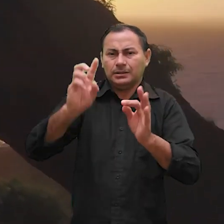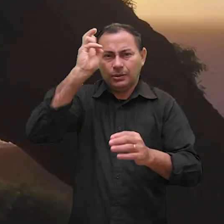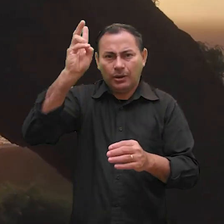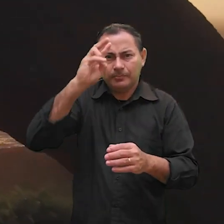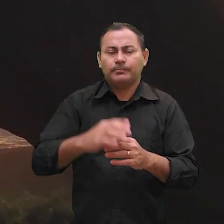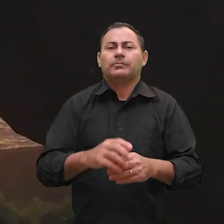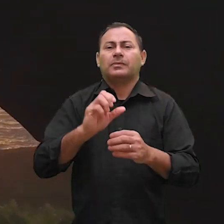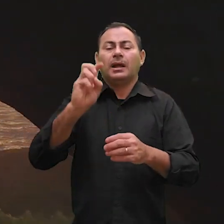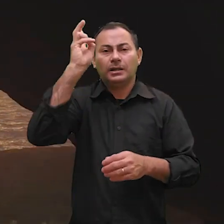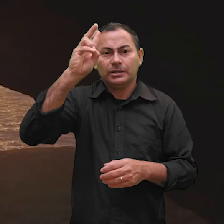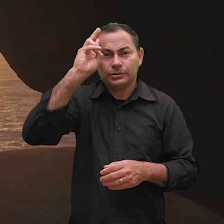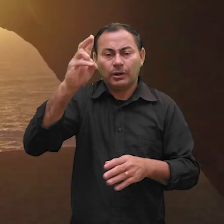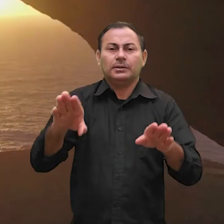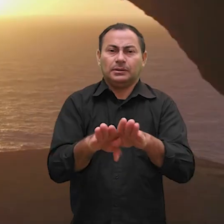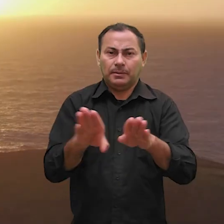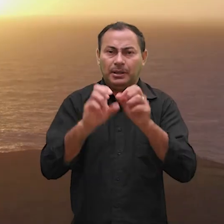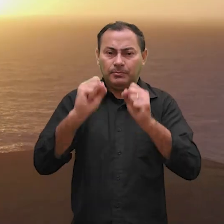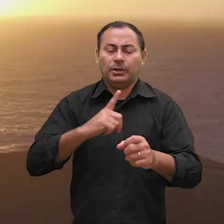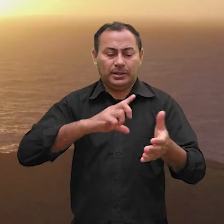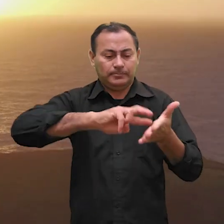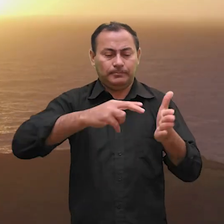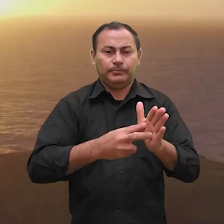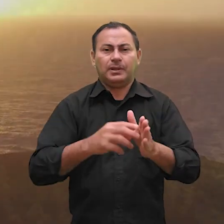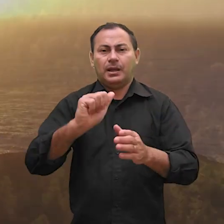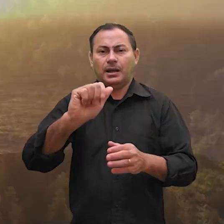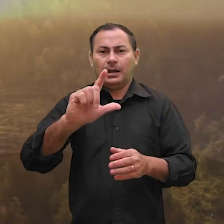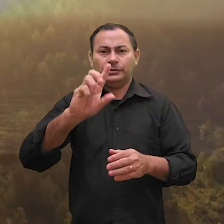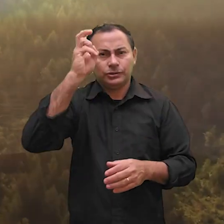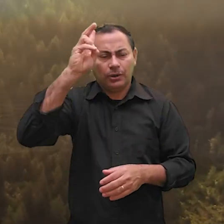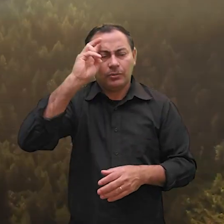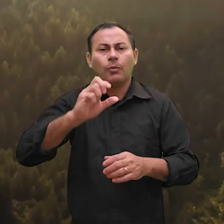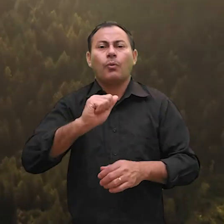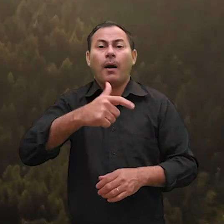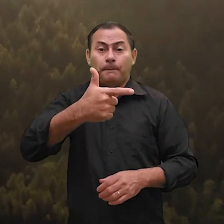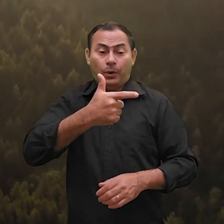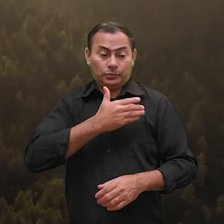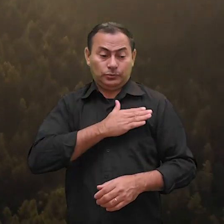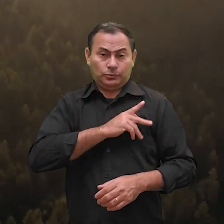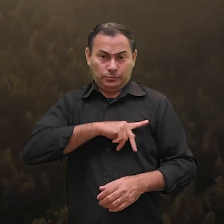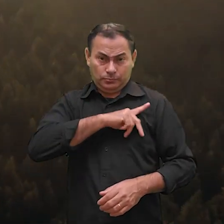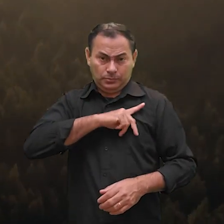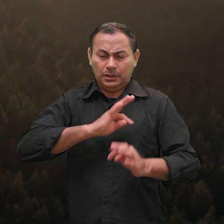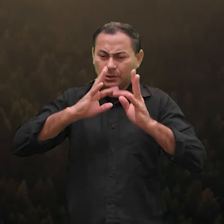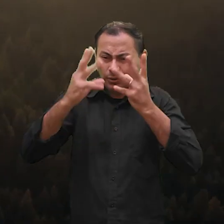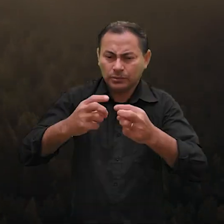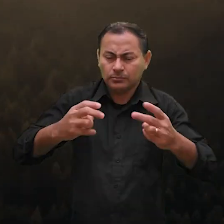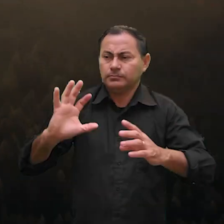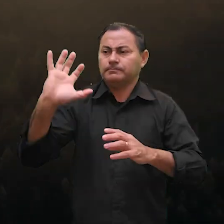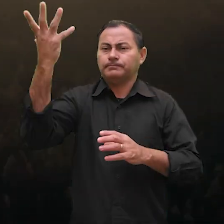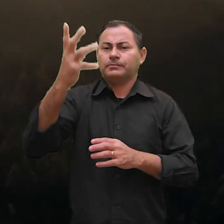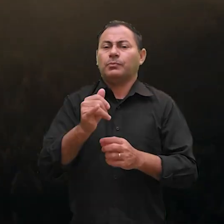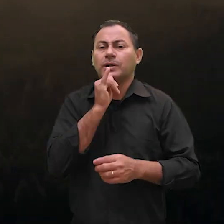daquela história, a história também pode ter um significado alegórico. Quando o apóstolo Paulo diz que todas essas